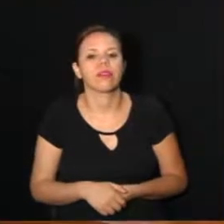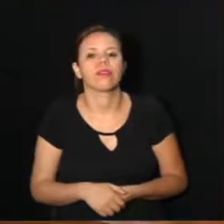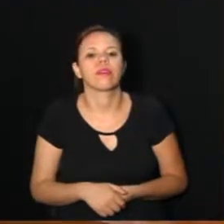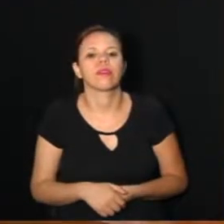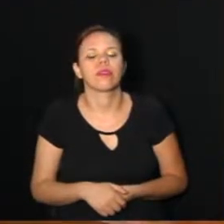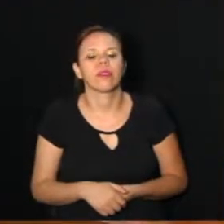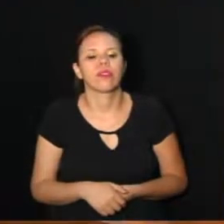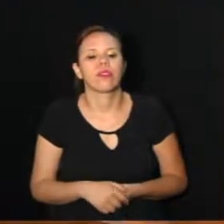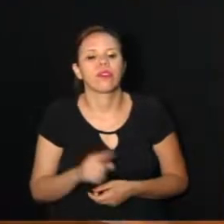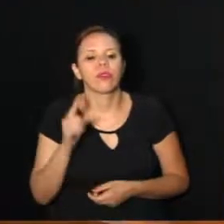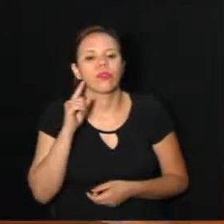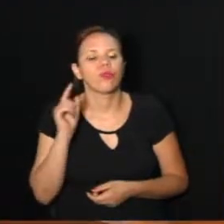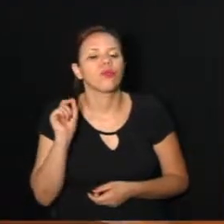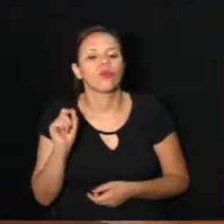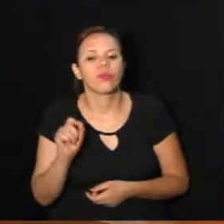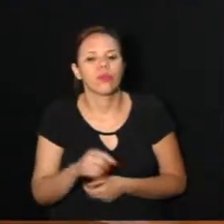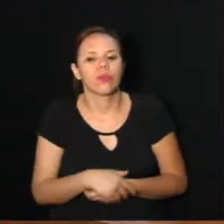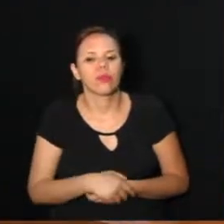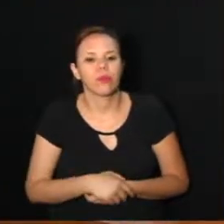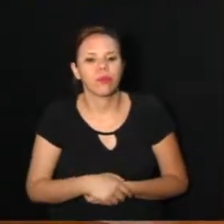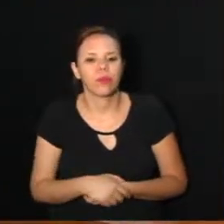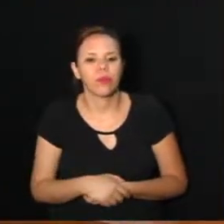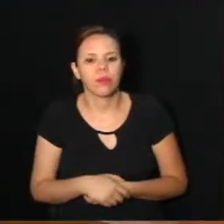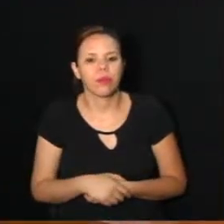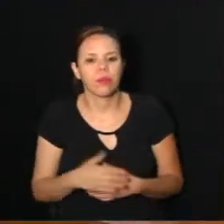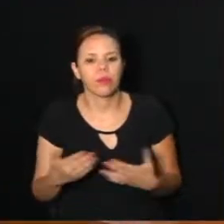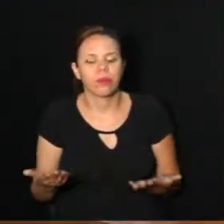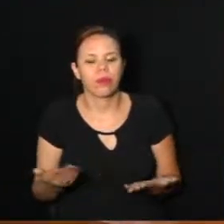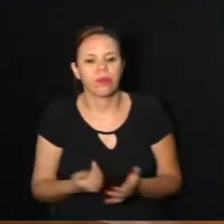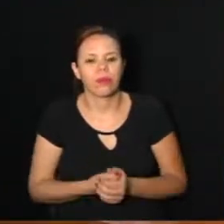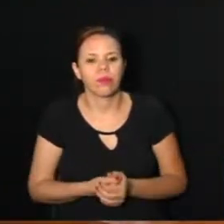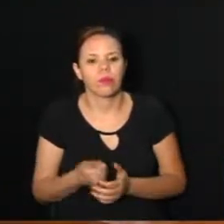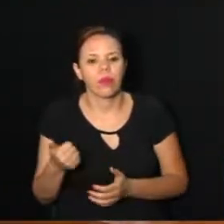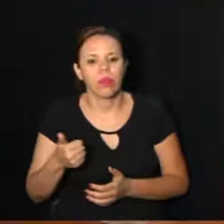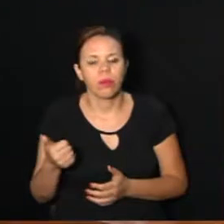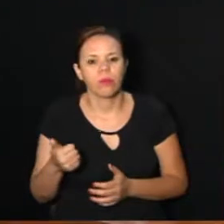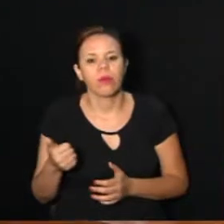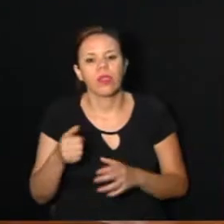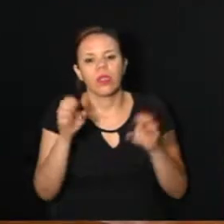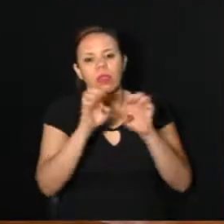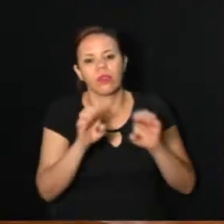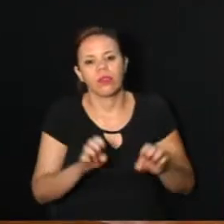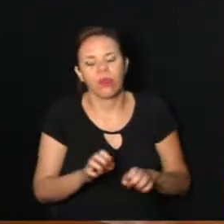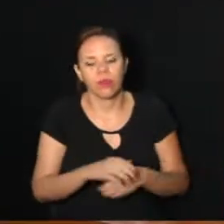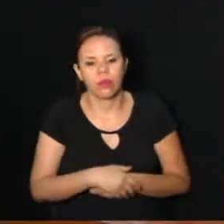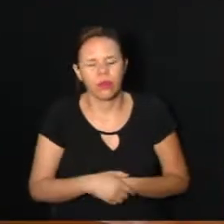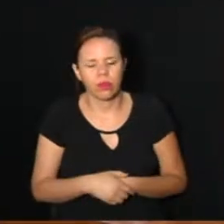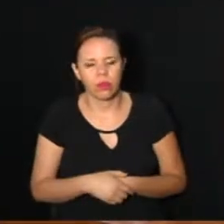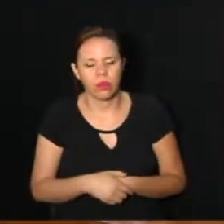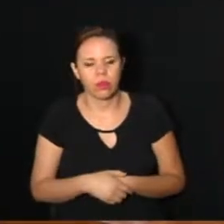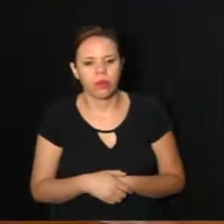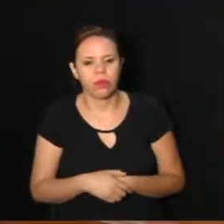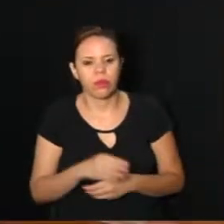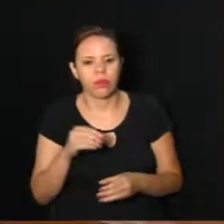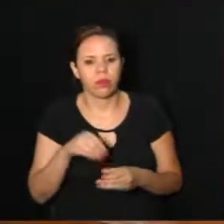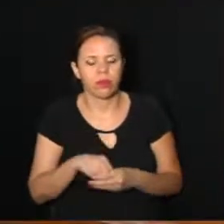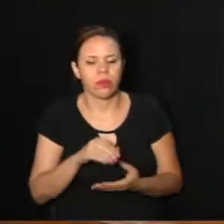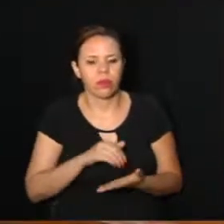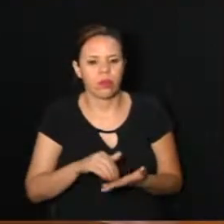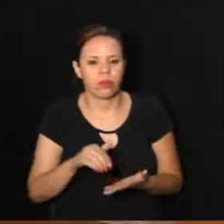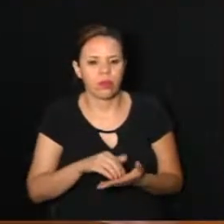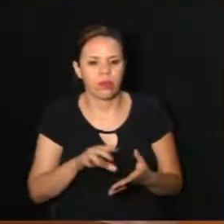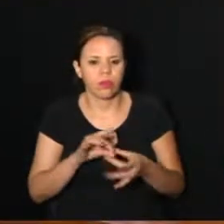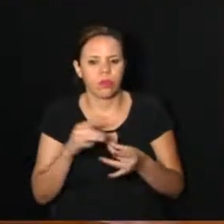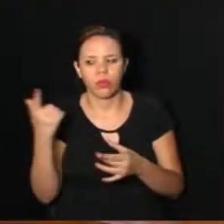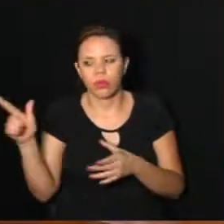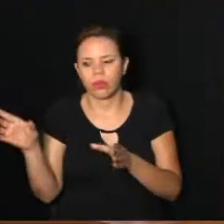acho que foi 18, não me lembro bem. Então, eu dividi. Primeiro, a reestruturação interna, porque a minha secretaria está unida com